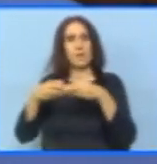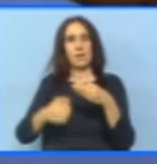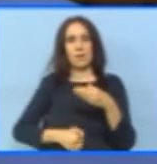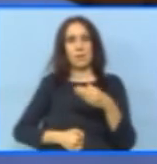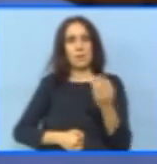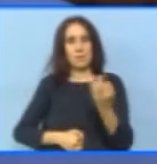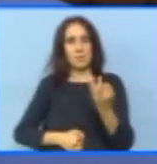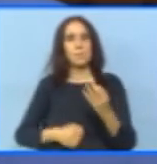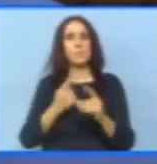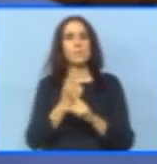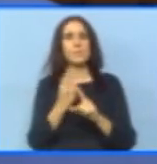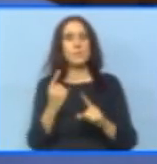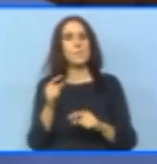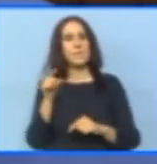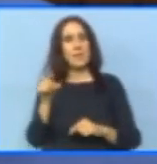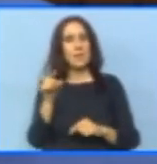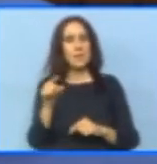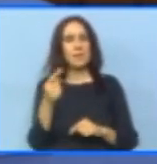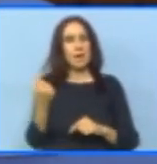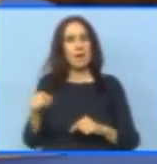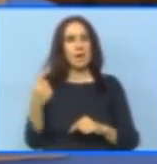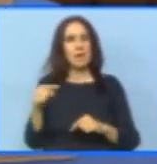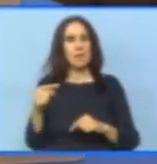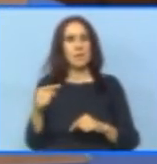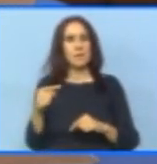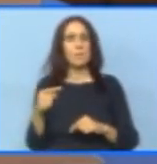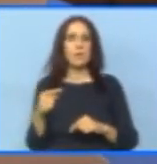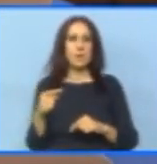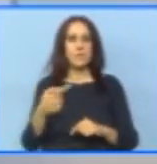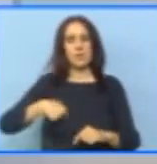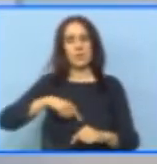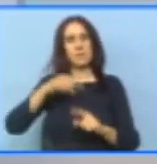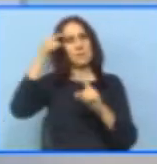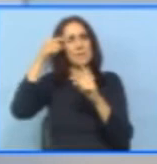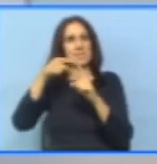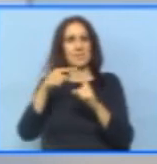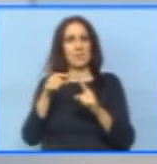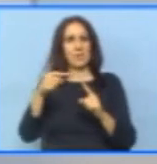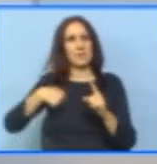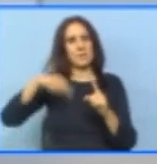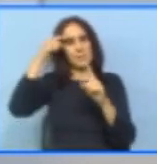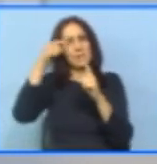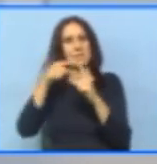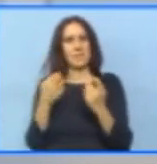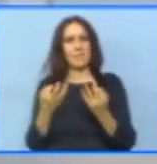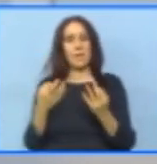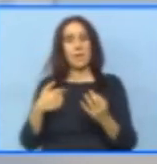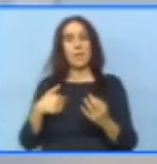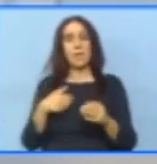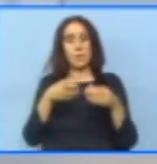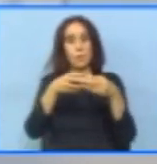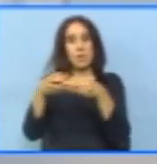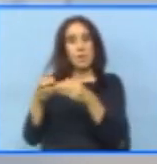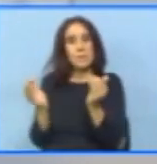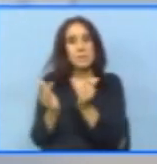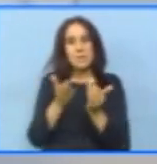exatamente porque é aí que reside a nossa missão, é aí que está a nossa missão, é aí que ajudar nestas comunidades